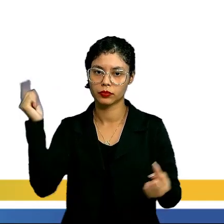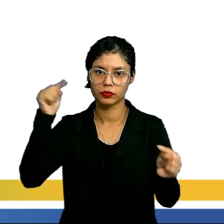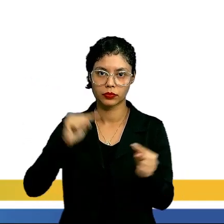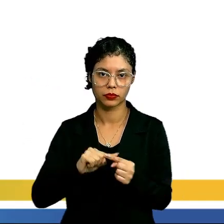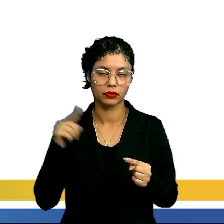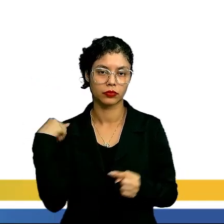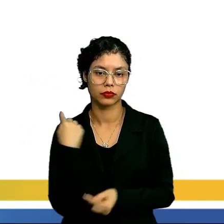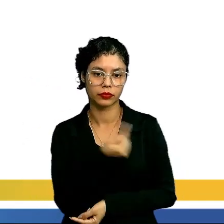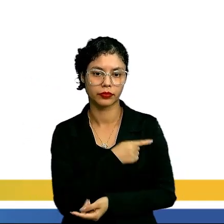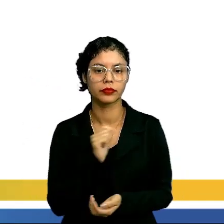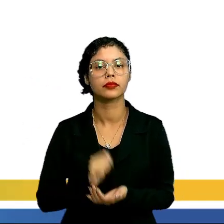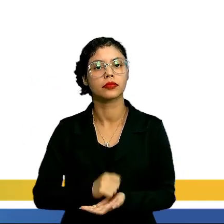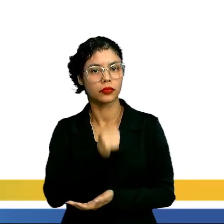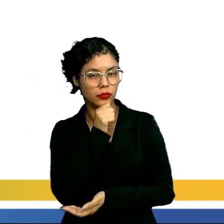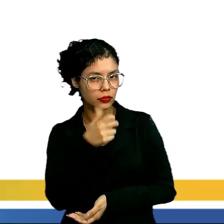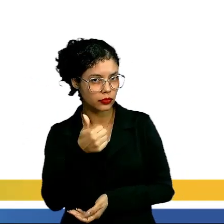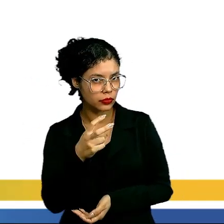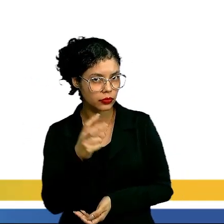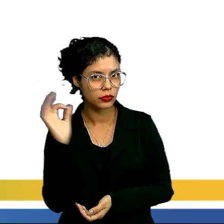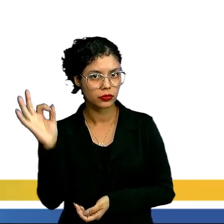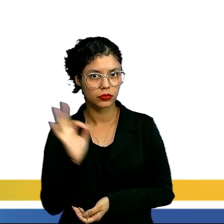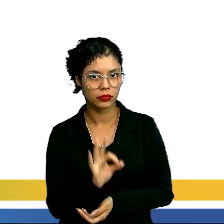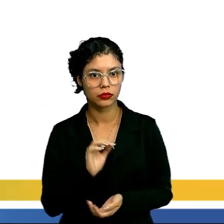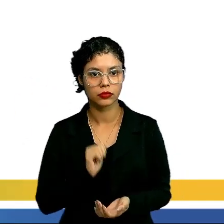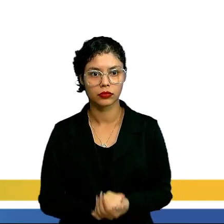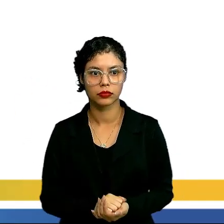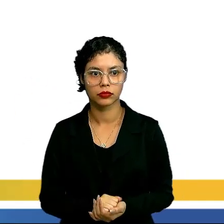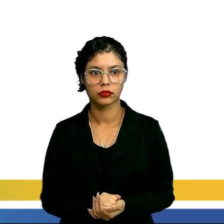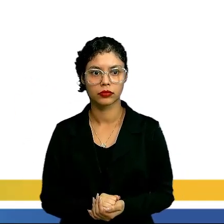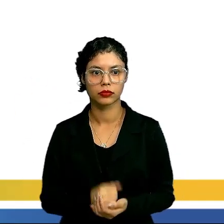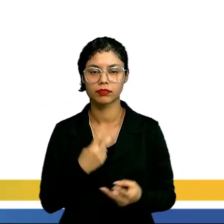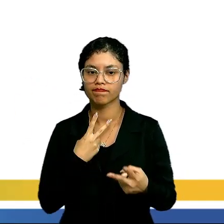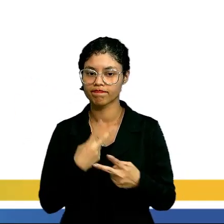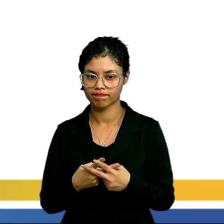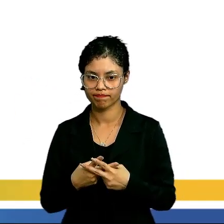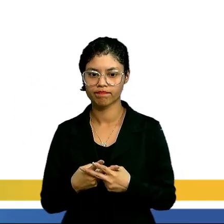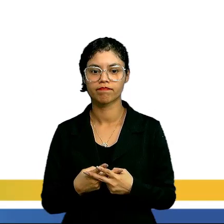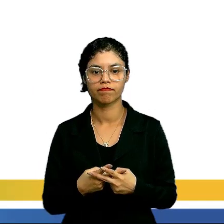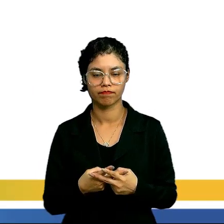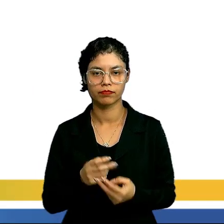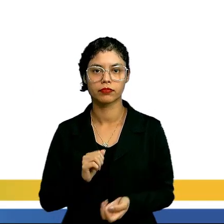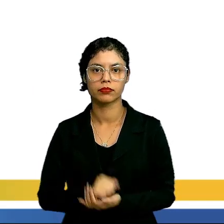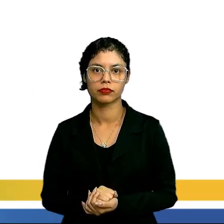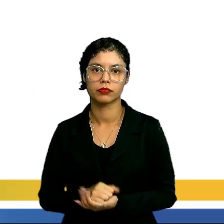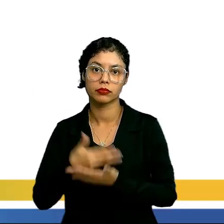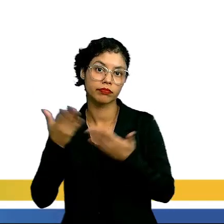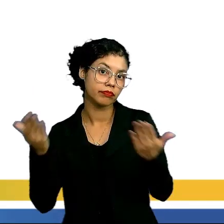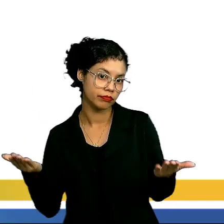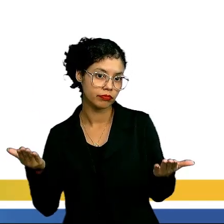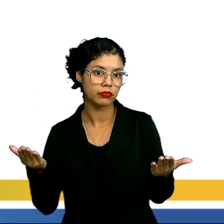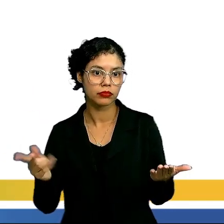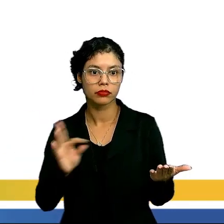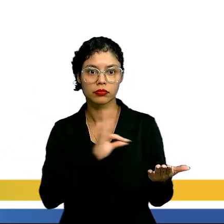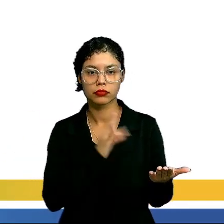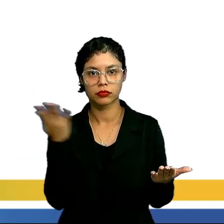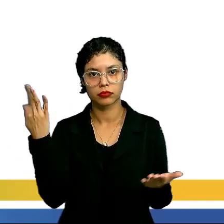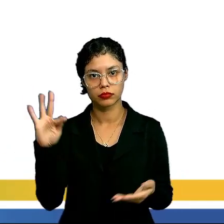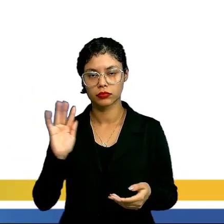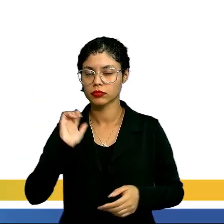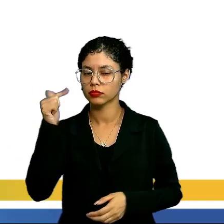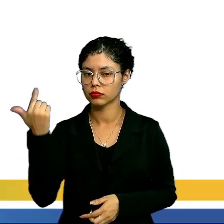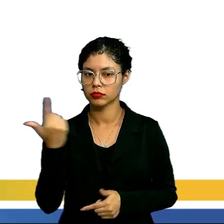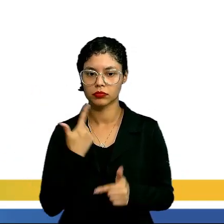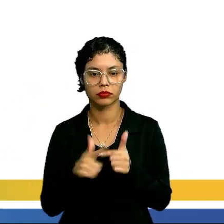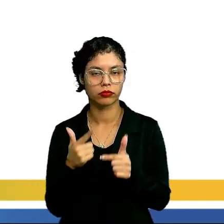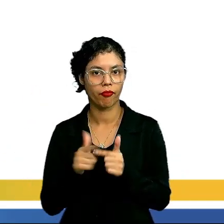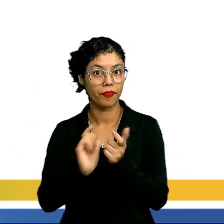a nós, né? E apenas 15% dessa droga é apreendida pela Polícia Federal. Então, assim, é um outro problema, né, que ele